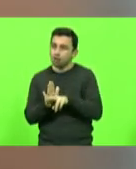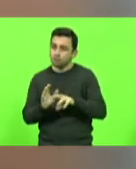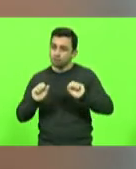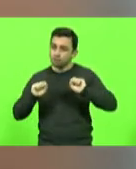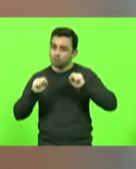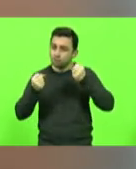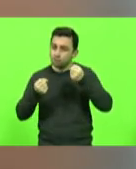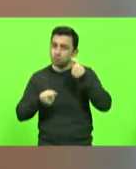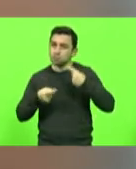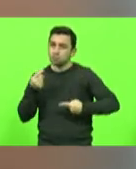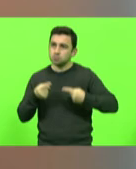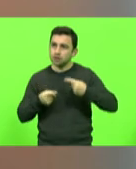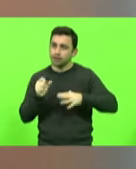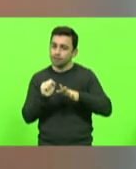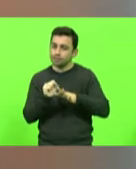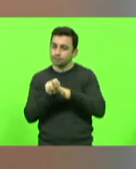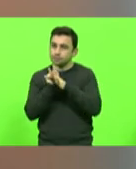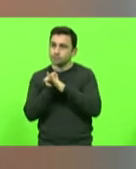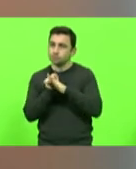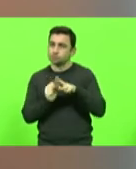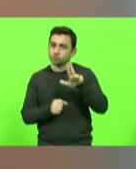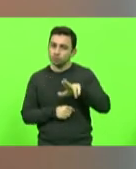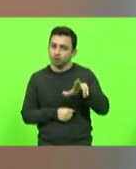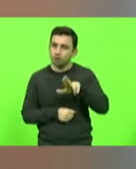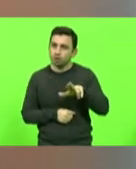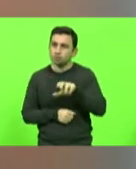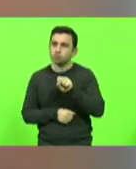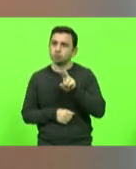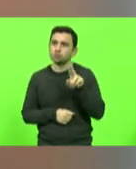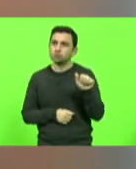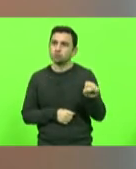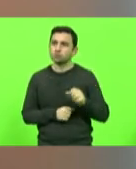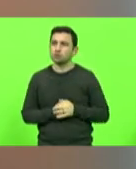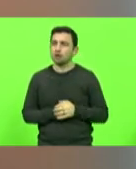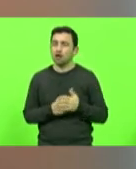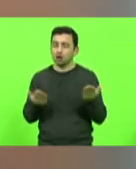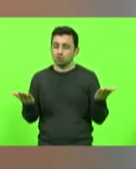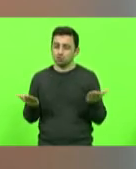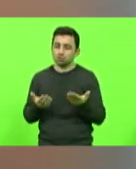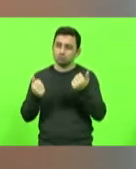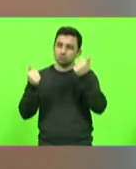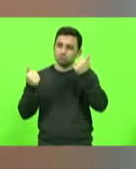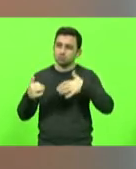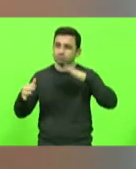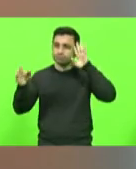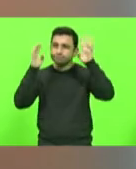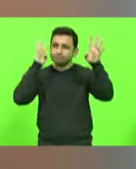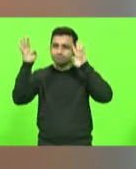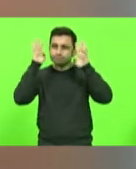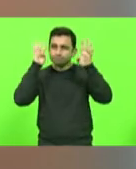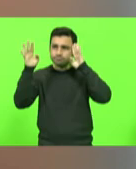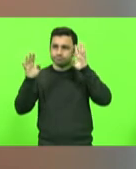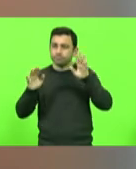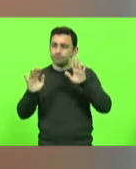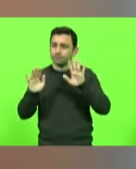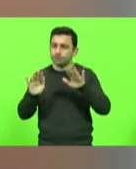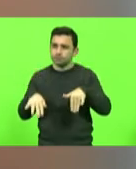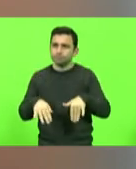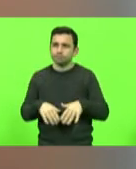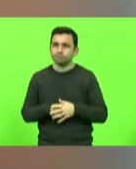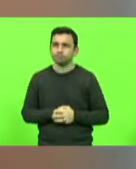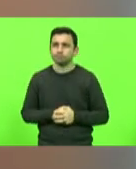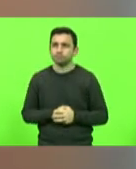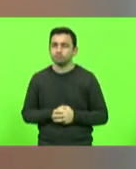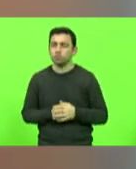busca da garantia dos usuários do SUAS, né? Então, eu trago essas reflexões para finalizar acerca do controle social, em